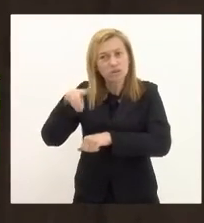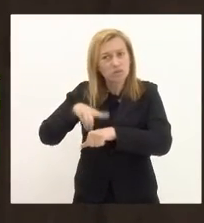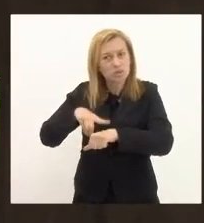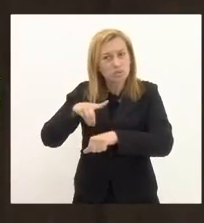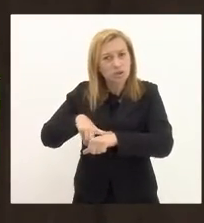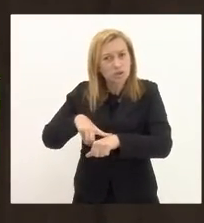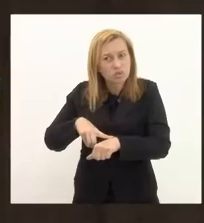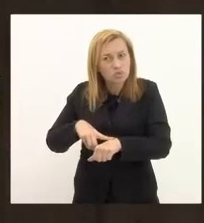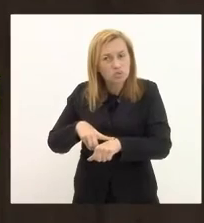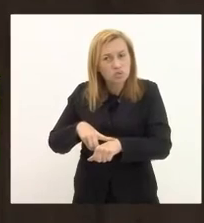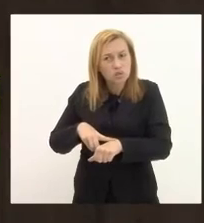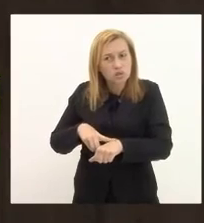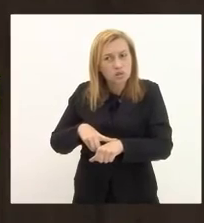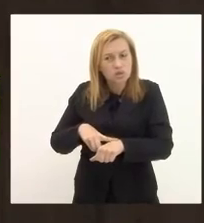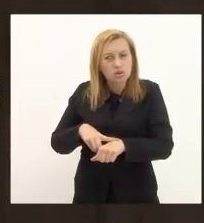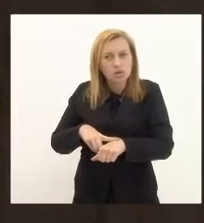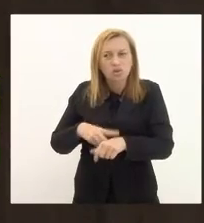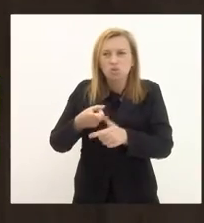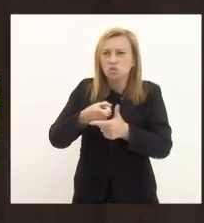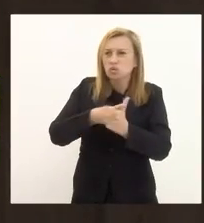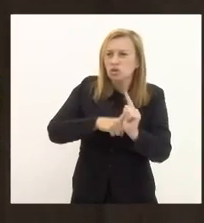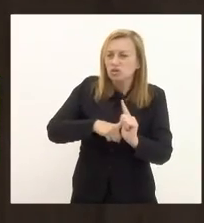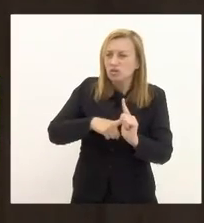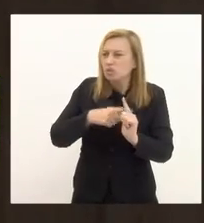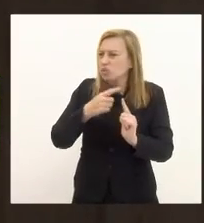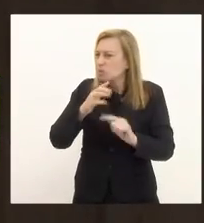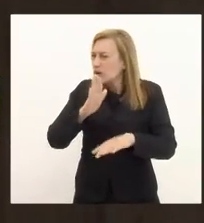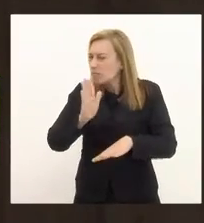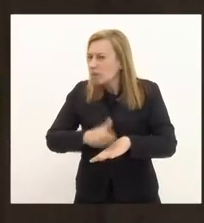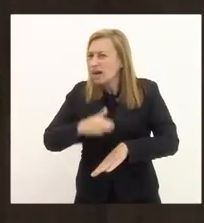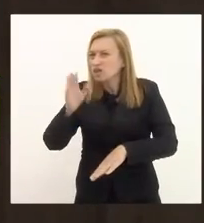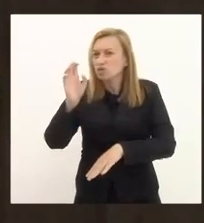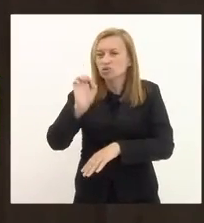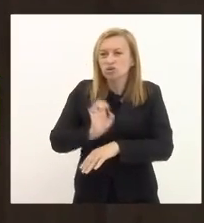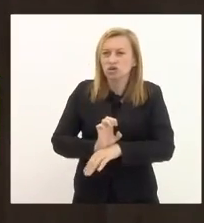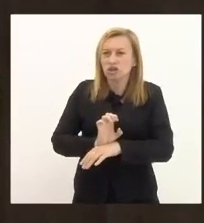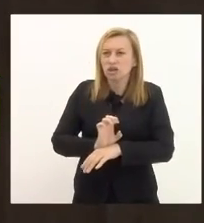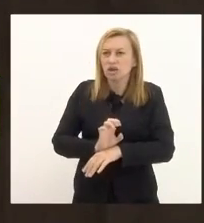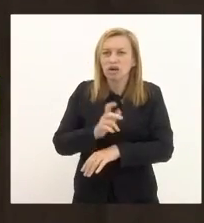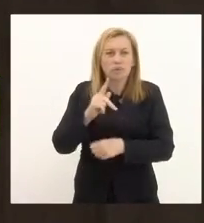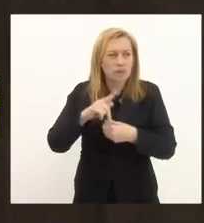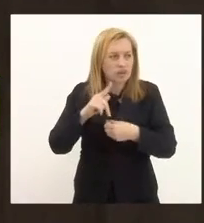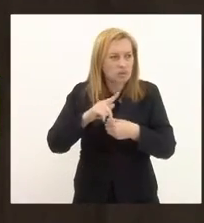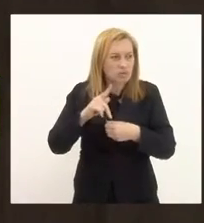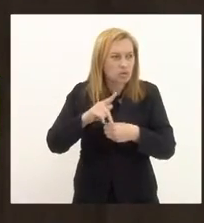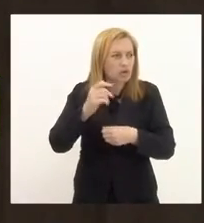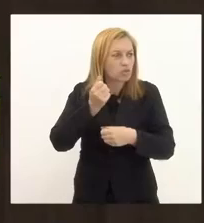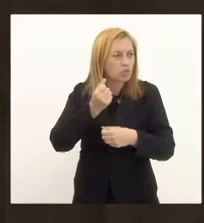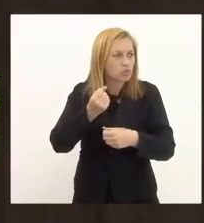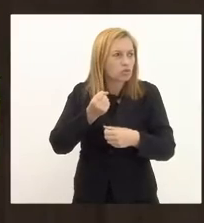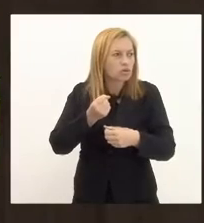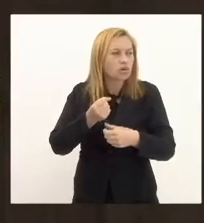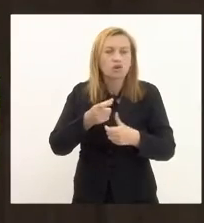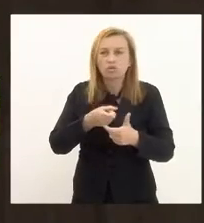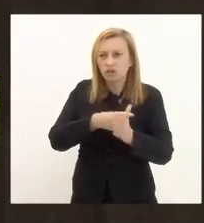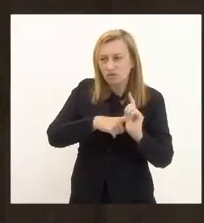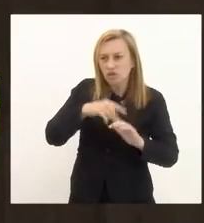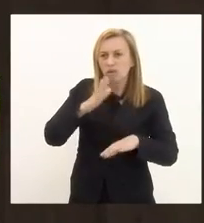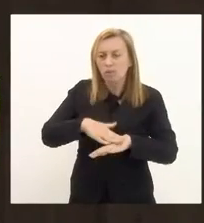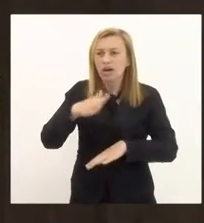horas e com os maiores devedores do estado da Petrobras é uma ordem redor do Estado